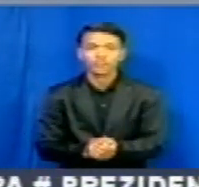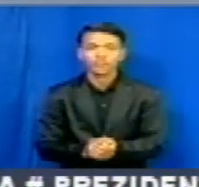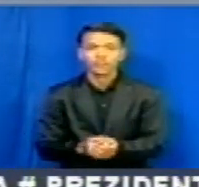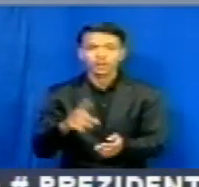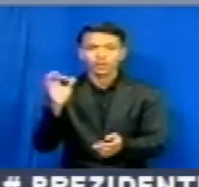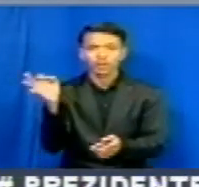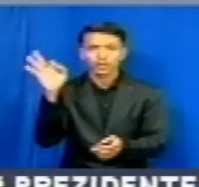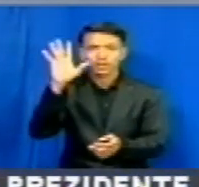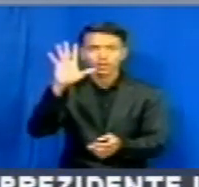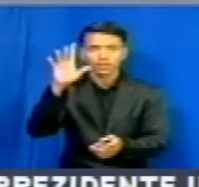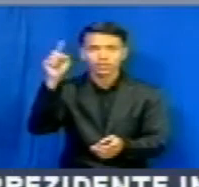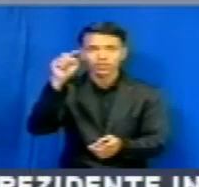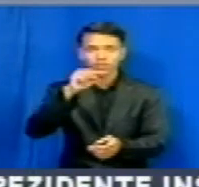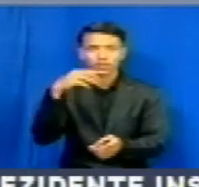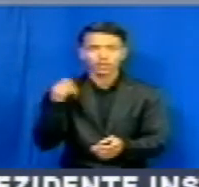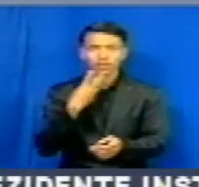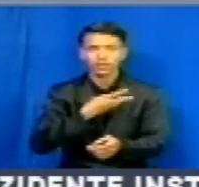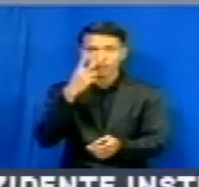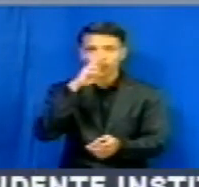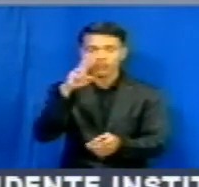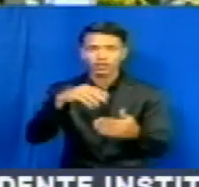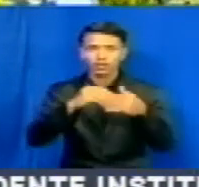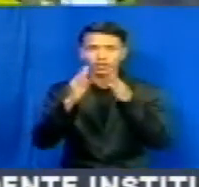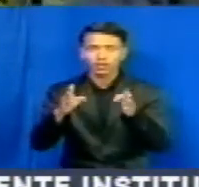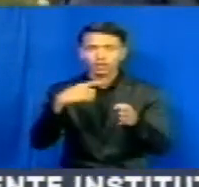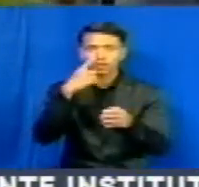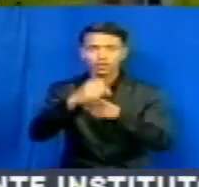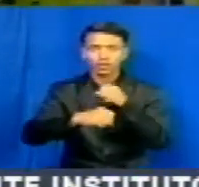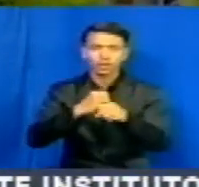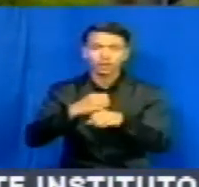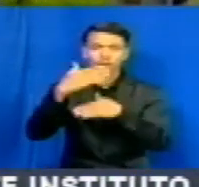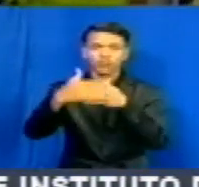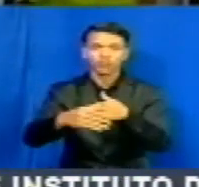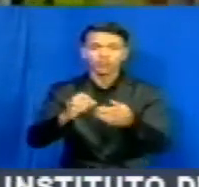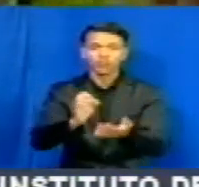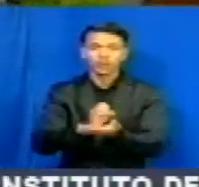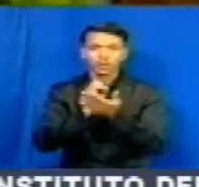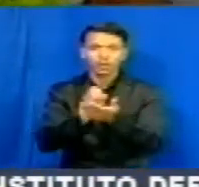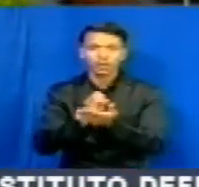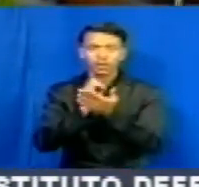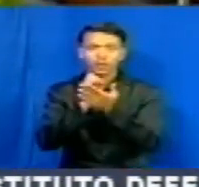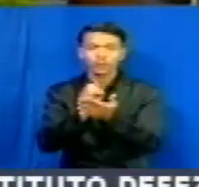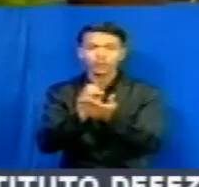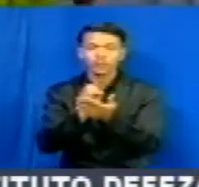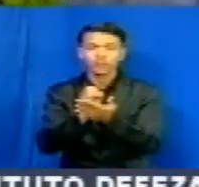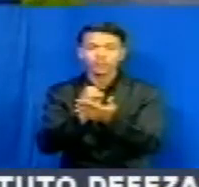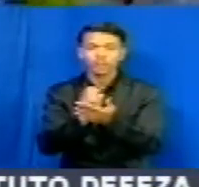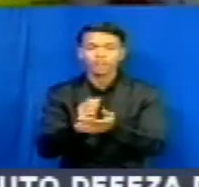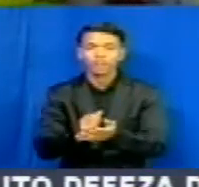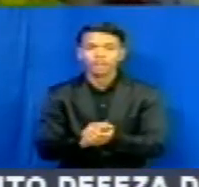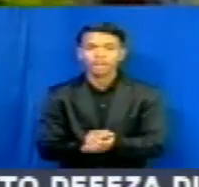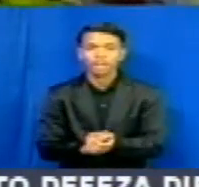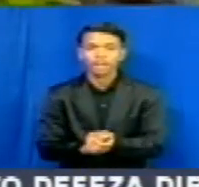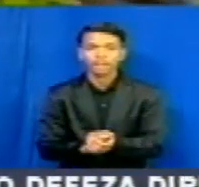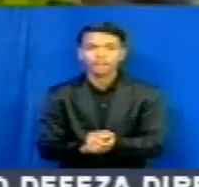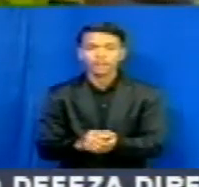95% itu ma kontrola. Liderança na informa tinan oin autoridade região administrativa especial Wekusi Ambeno